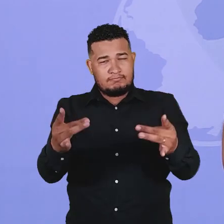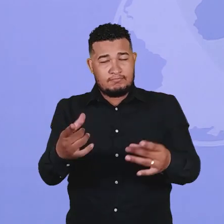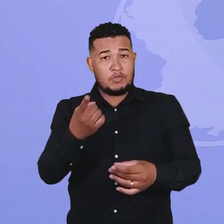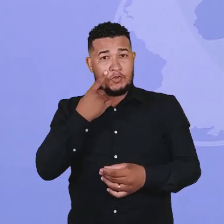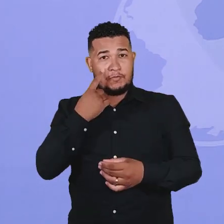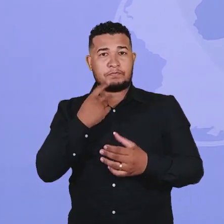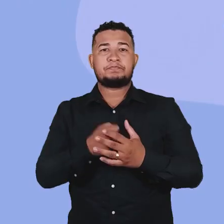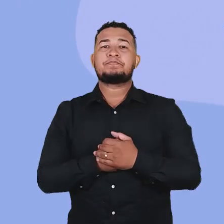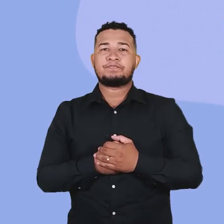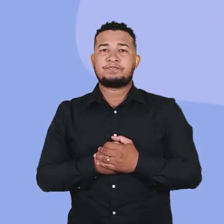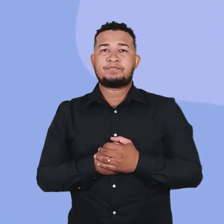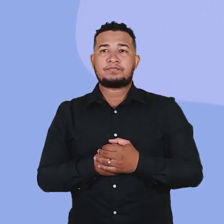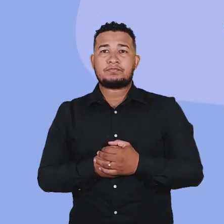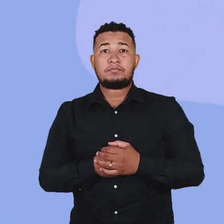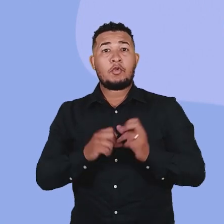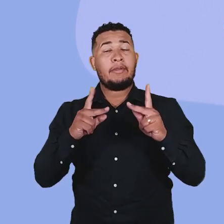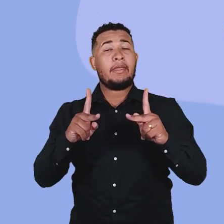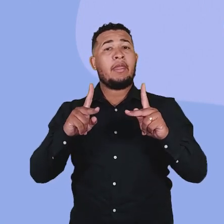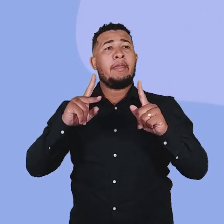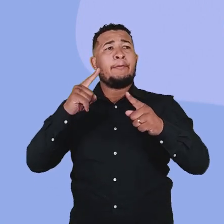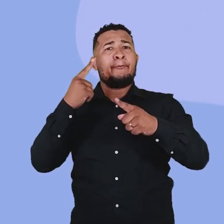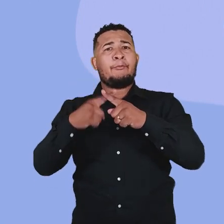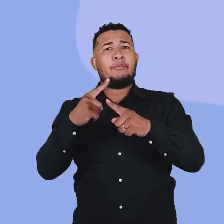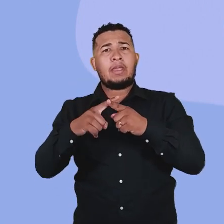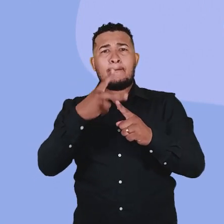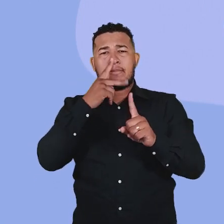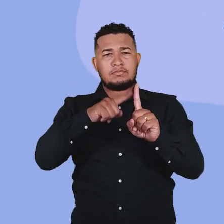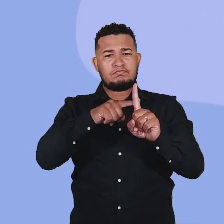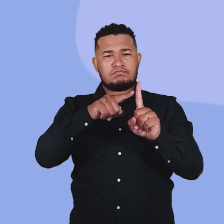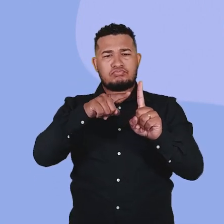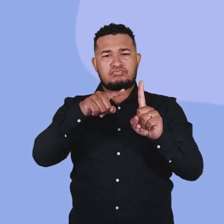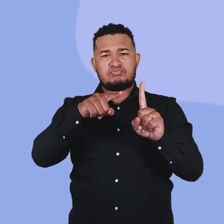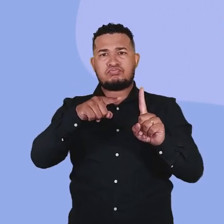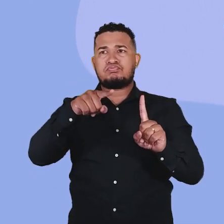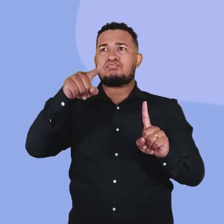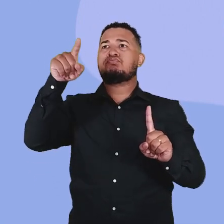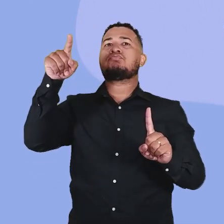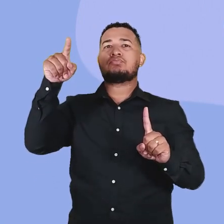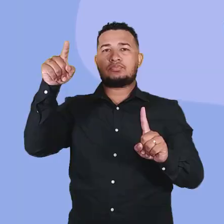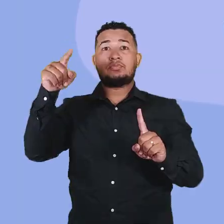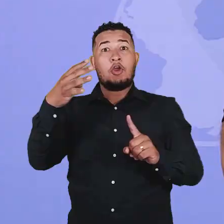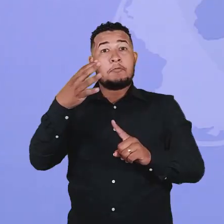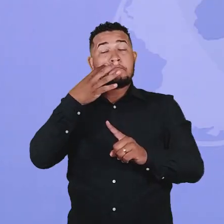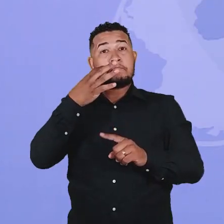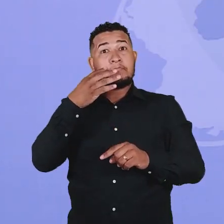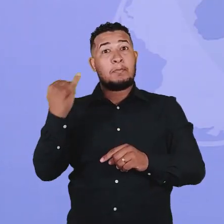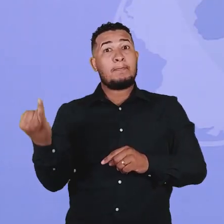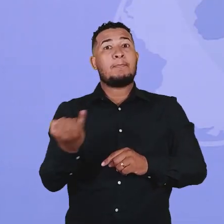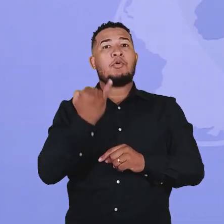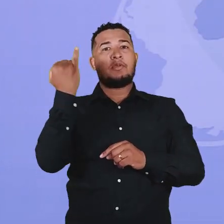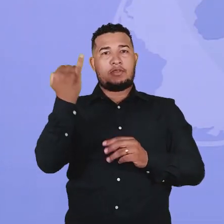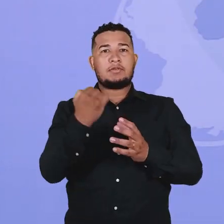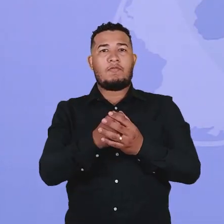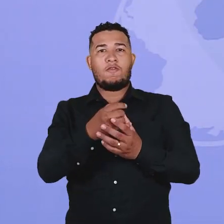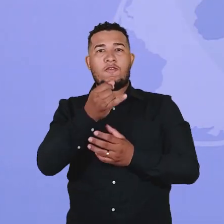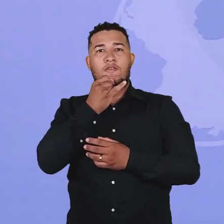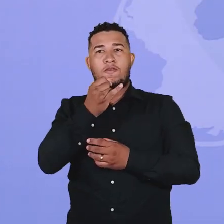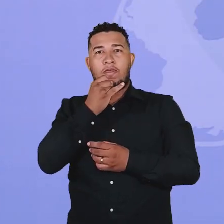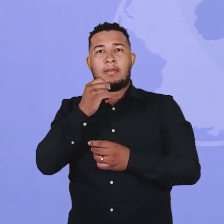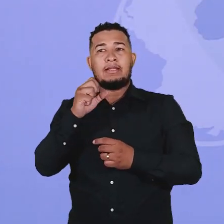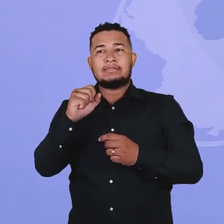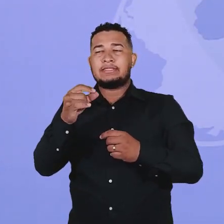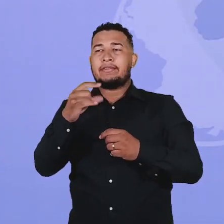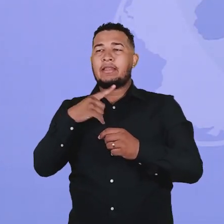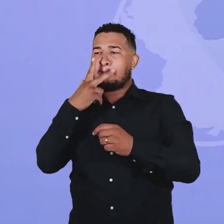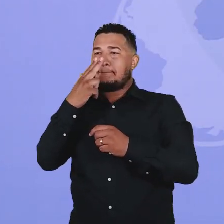melhor isso. Vamos lá. E por que esses números cresceram? Volta aqui para mim rapidinho, porque essa é importante. O